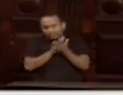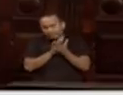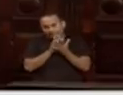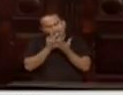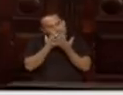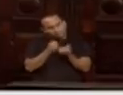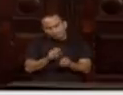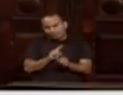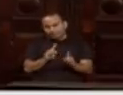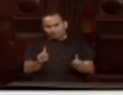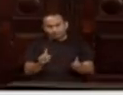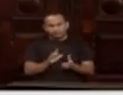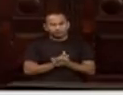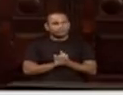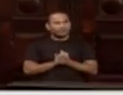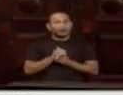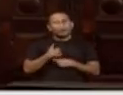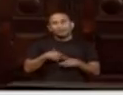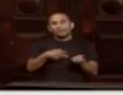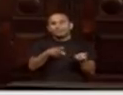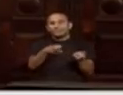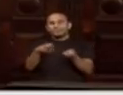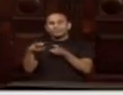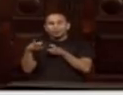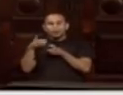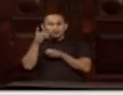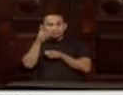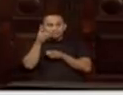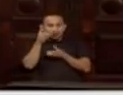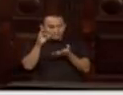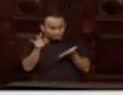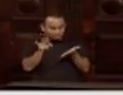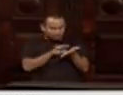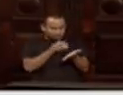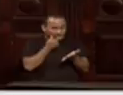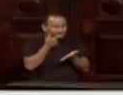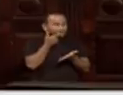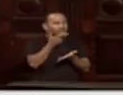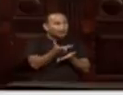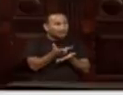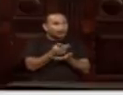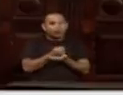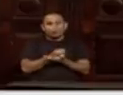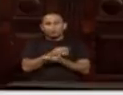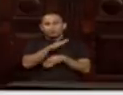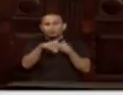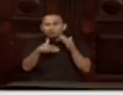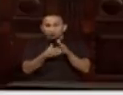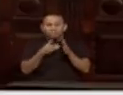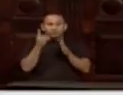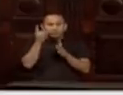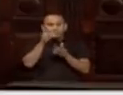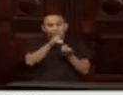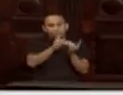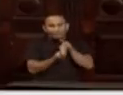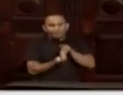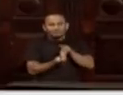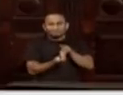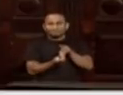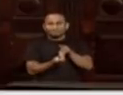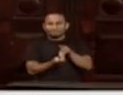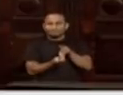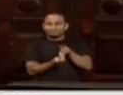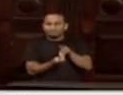e pelo que percebo os deputados inscritos para falar são todos os deputados da oposição